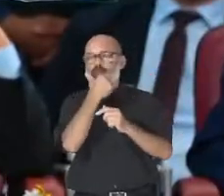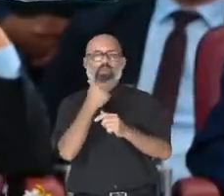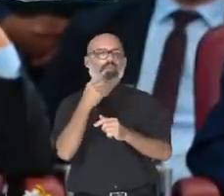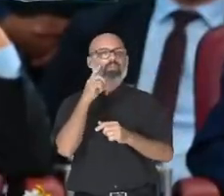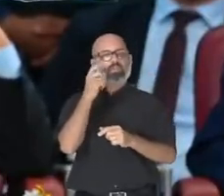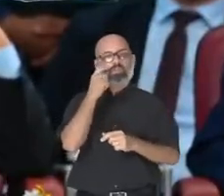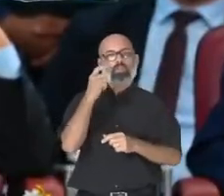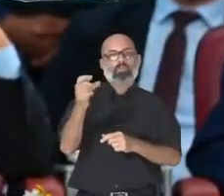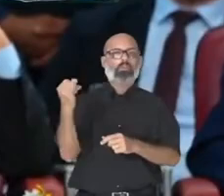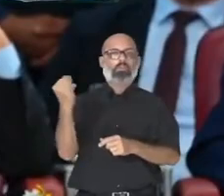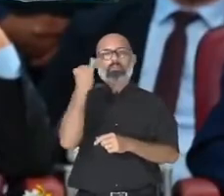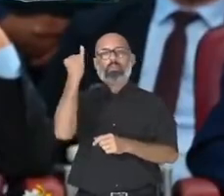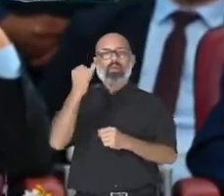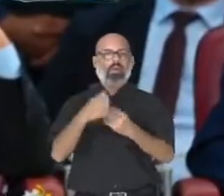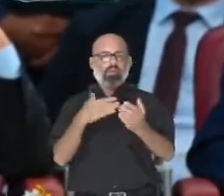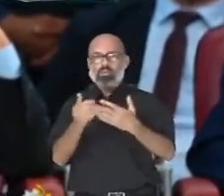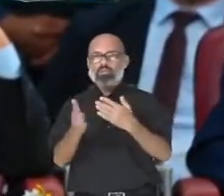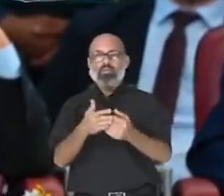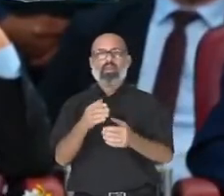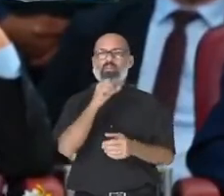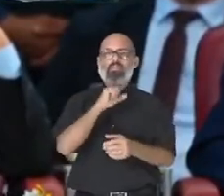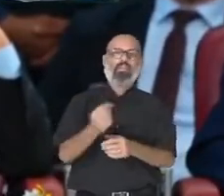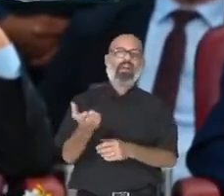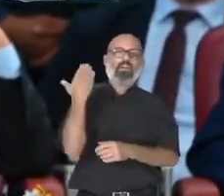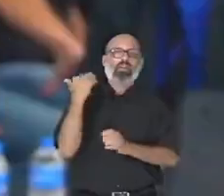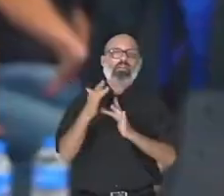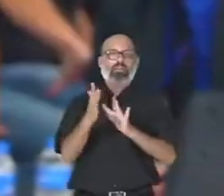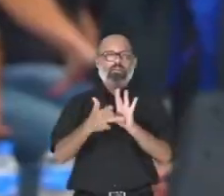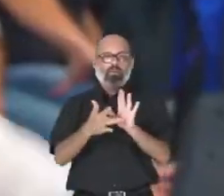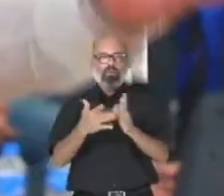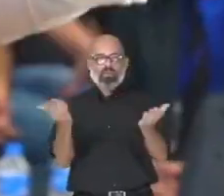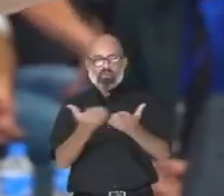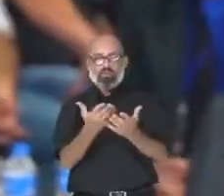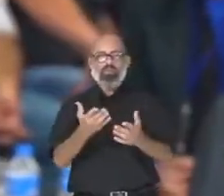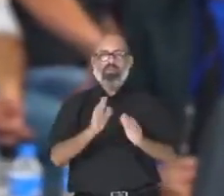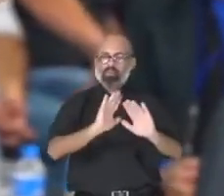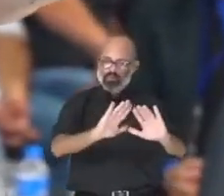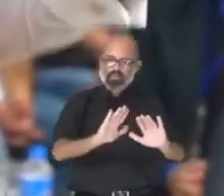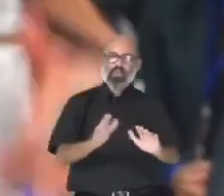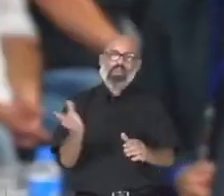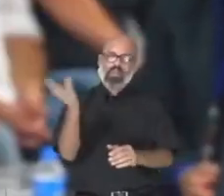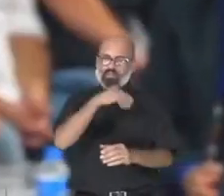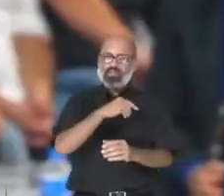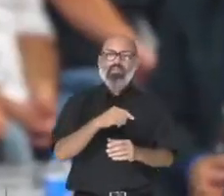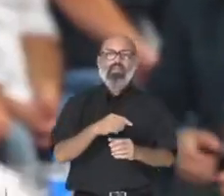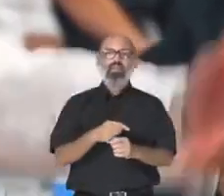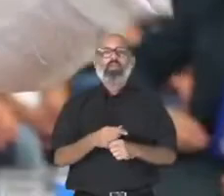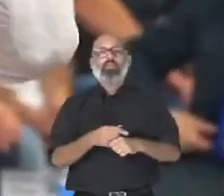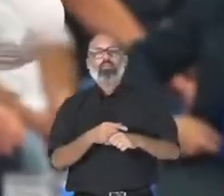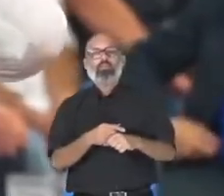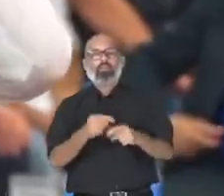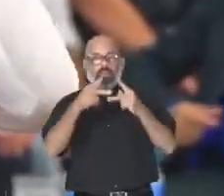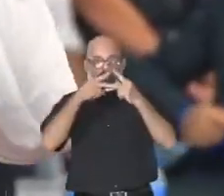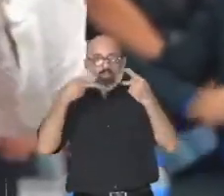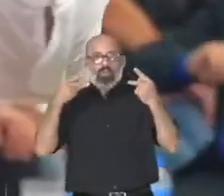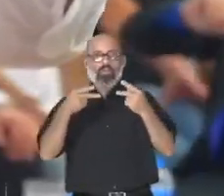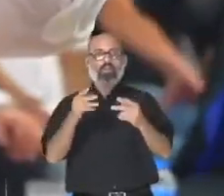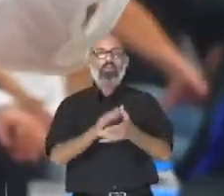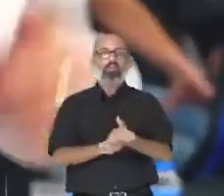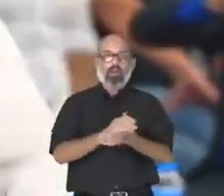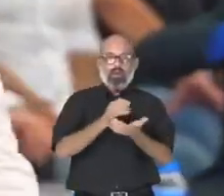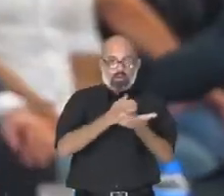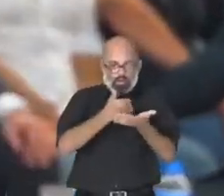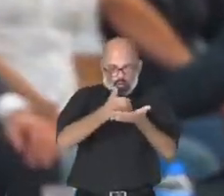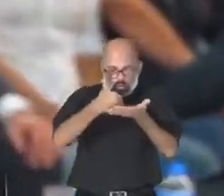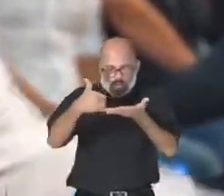não importa o que você fez no verão passado, Jesus te ama do seu jeitinho mesmo, vem assim mesmo, vem de fio dental mesmo, vem, pode dar uma cheirada numa